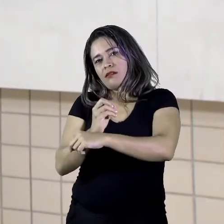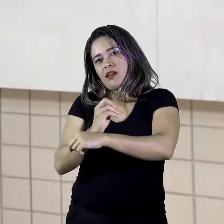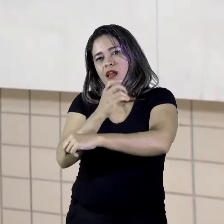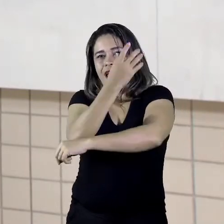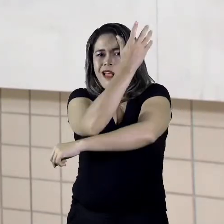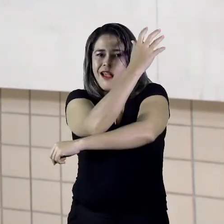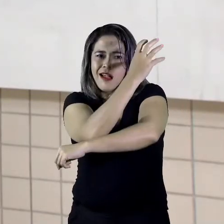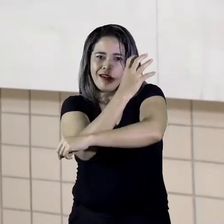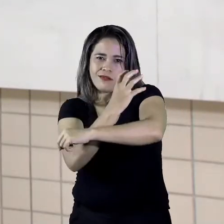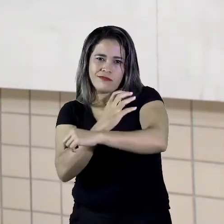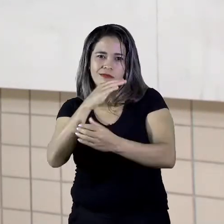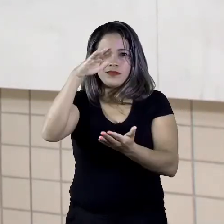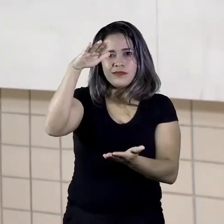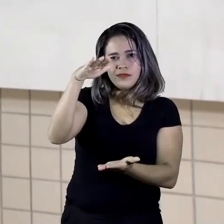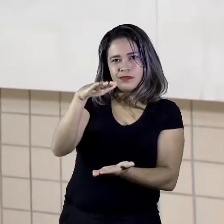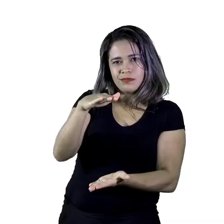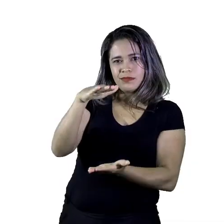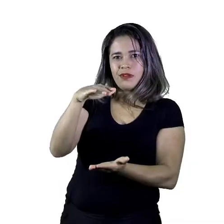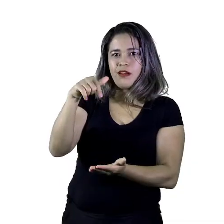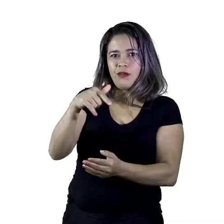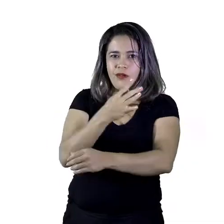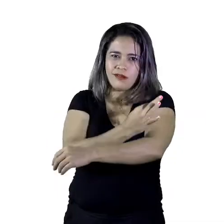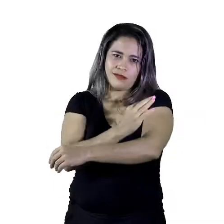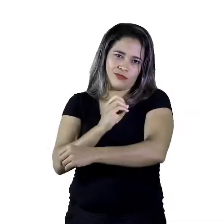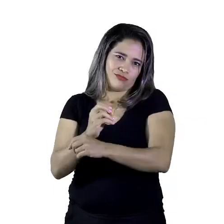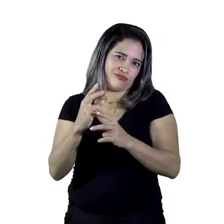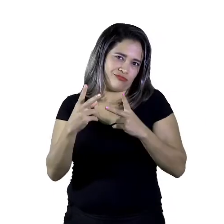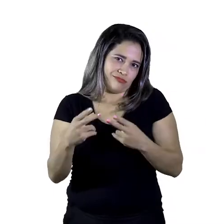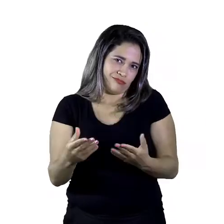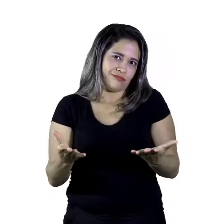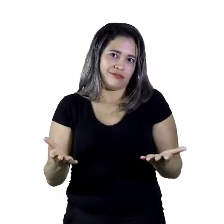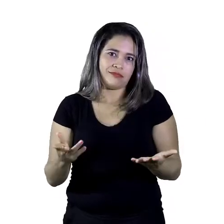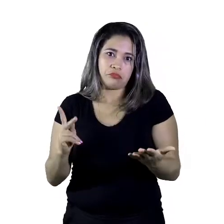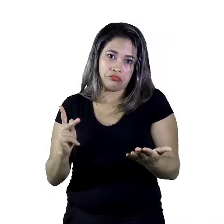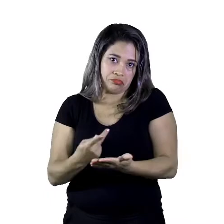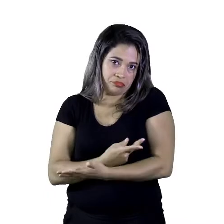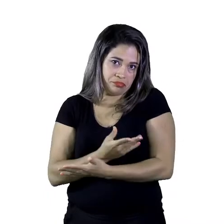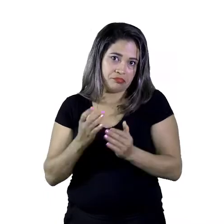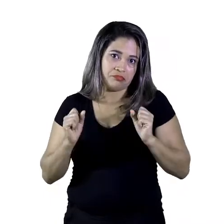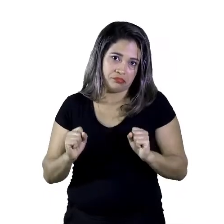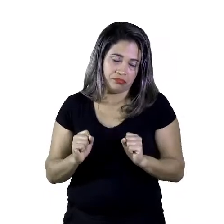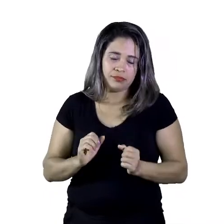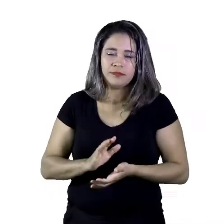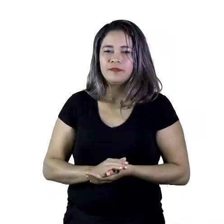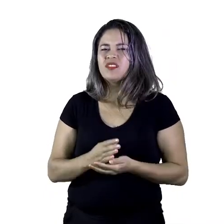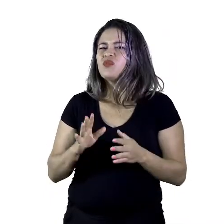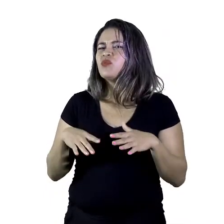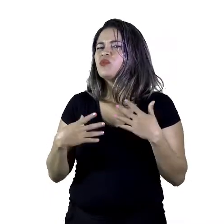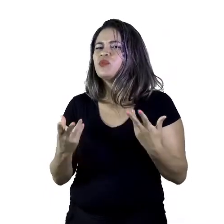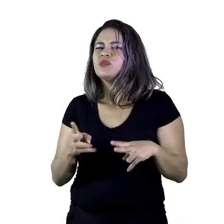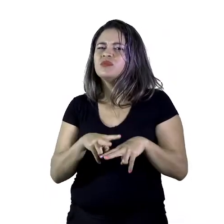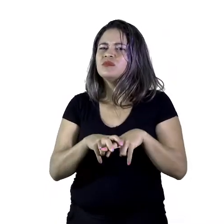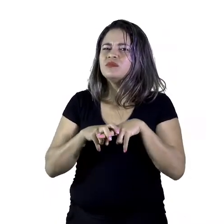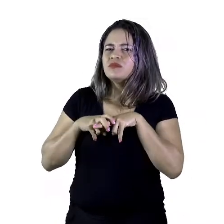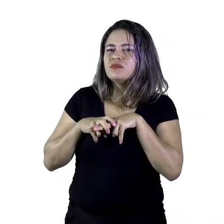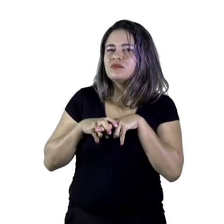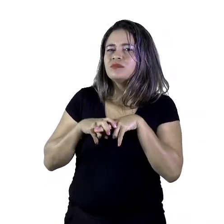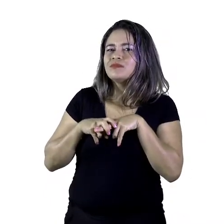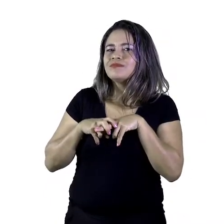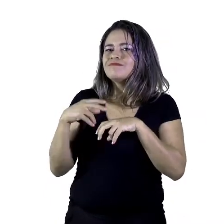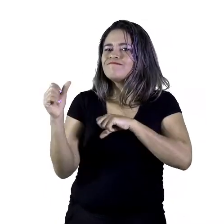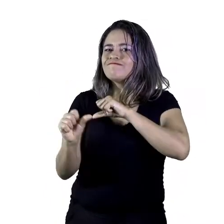pode acontecer de várias maneiras. E quais são as causas das mudanças climáticas? Existem duas